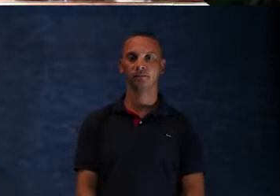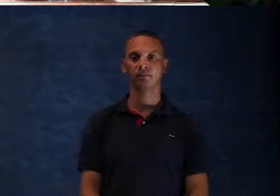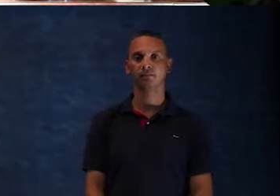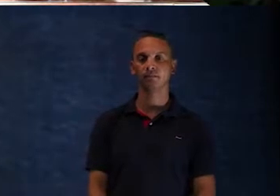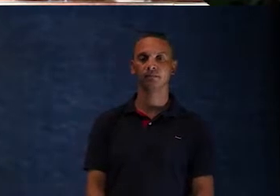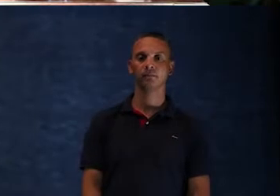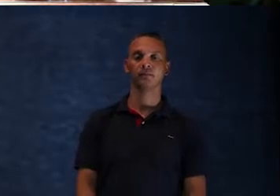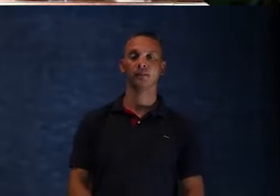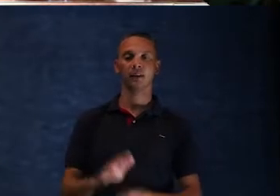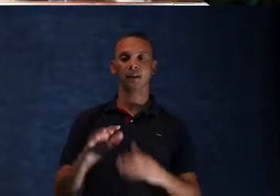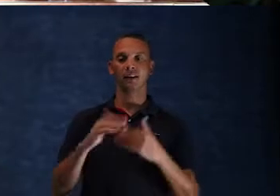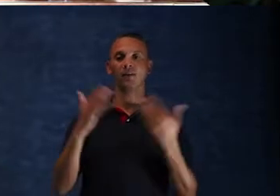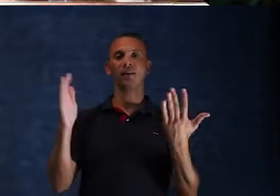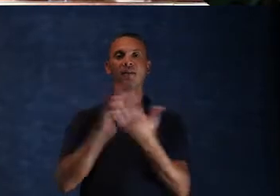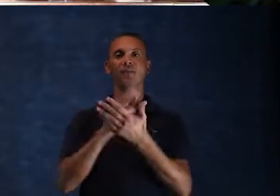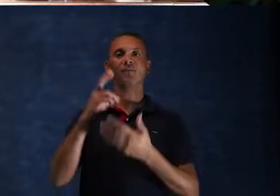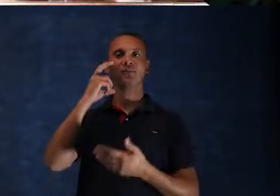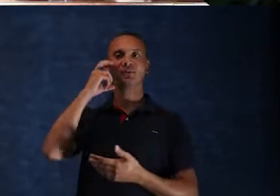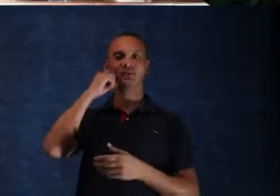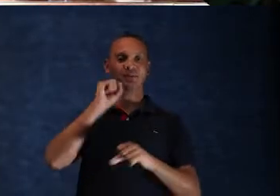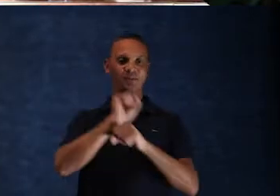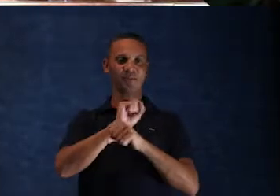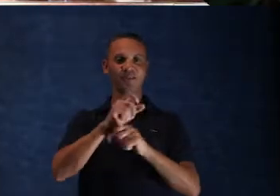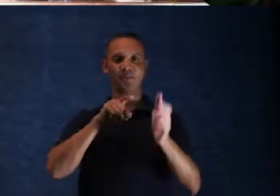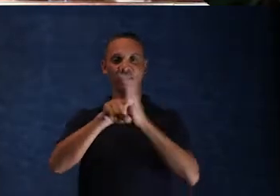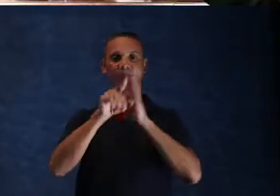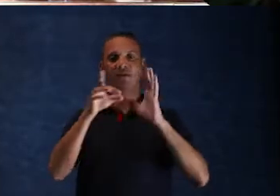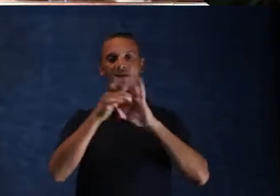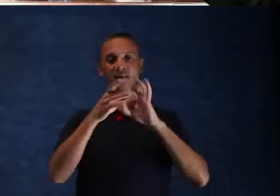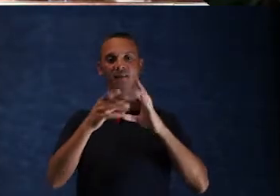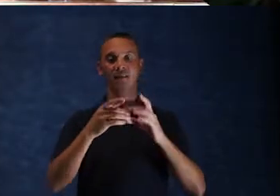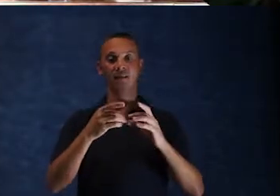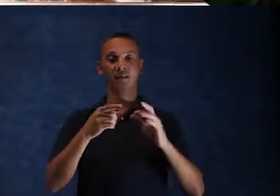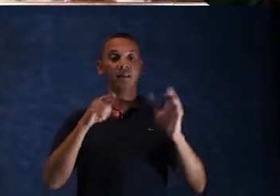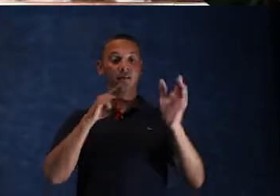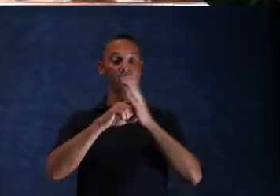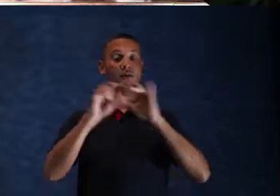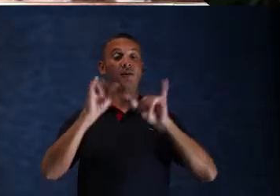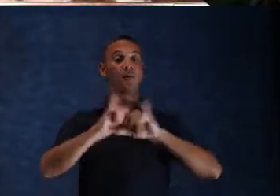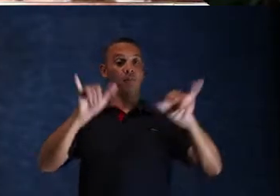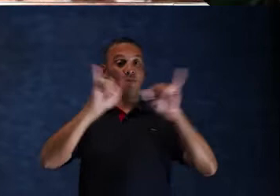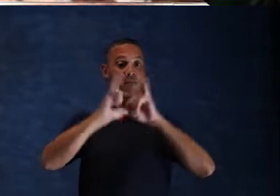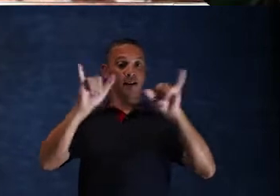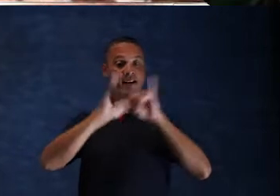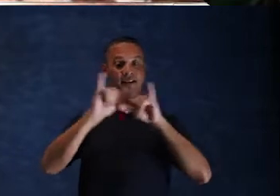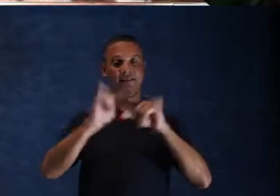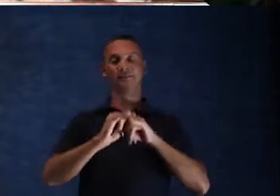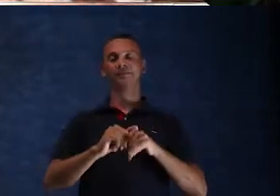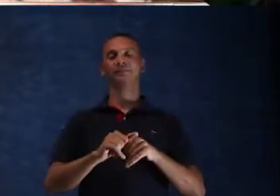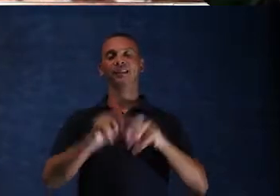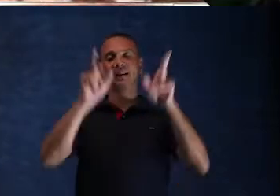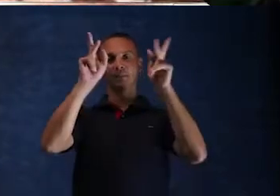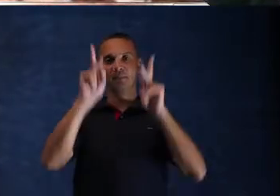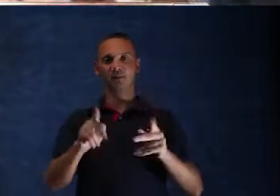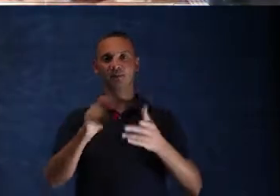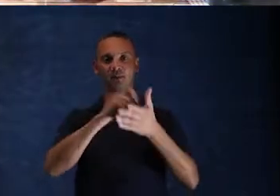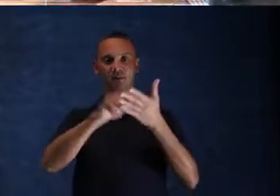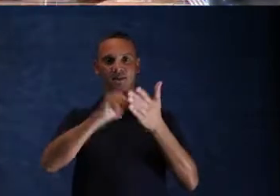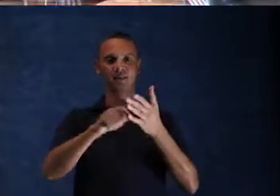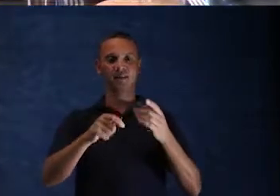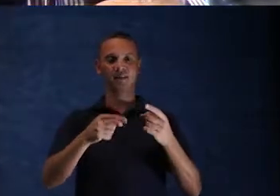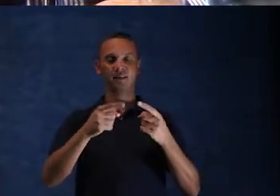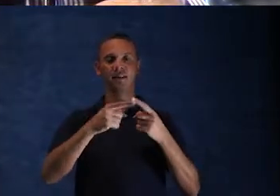Enquanto eles perdem a timidez, né, eu gostaria de, então, fazer a propaganda desses autores. Né? A